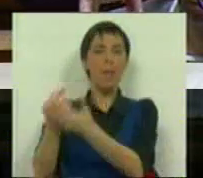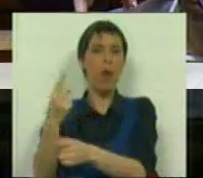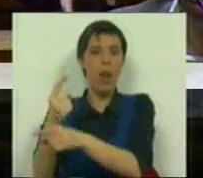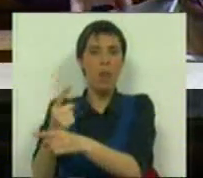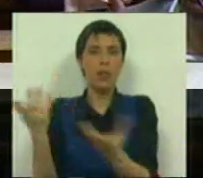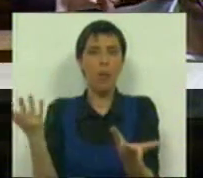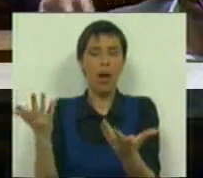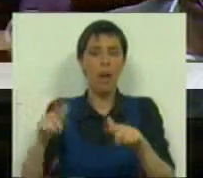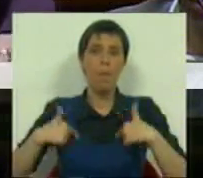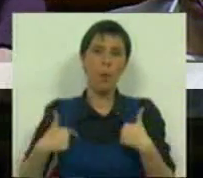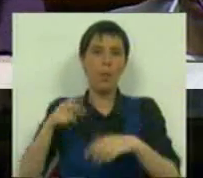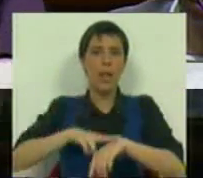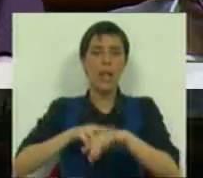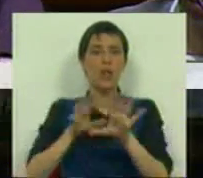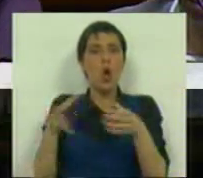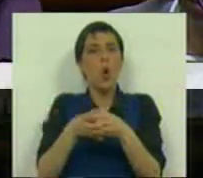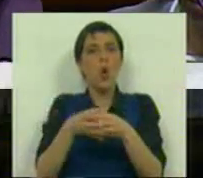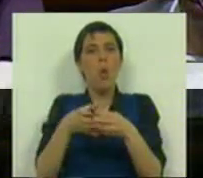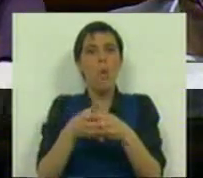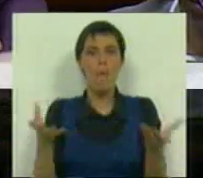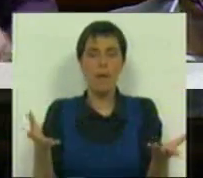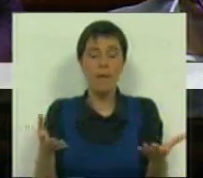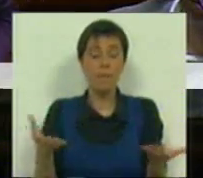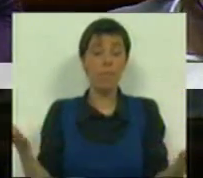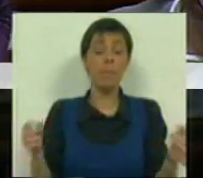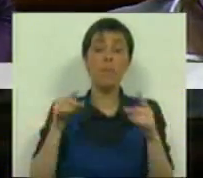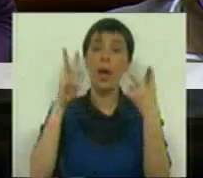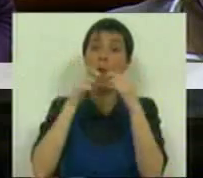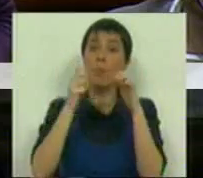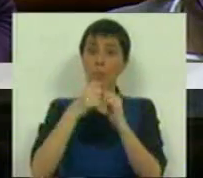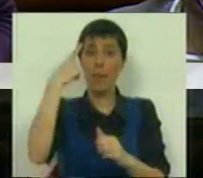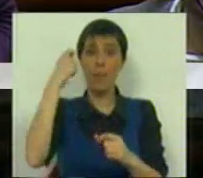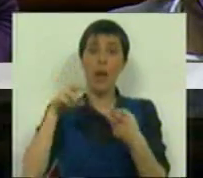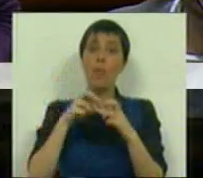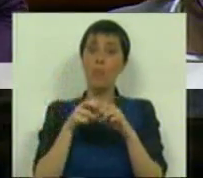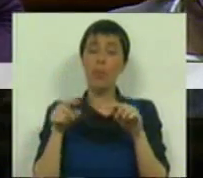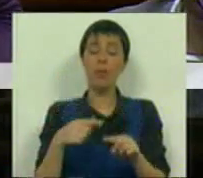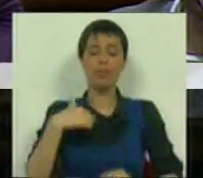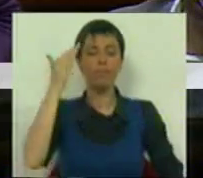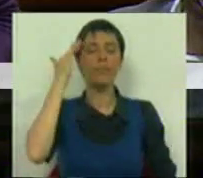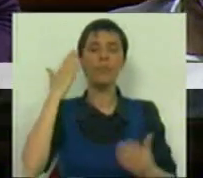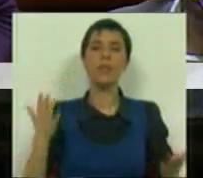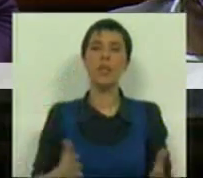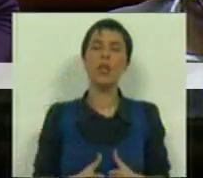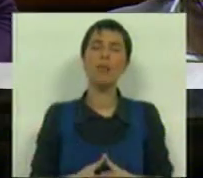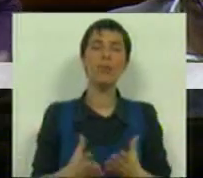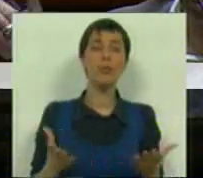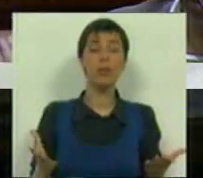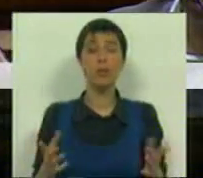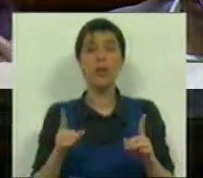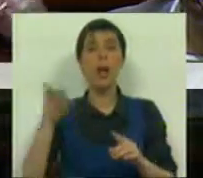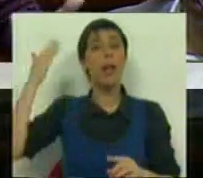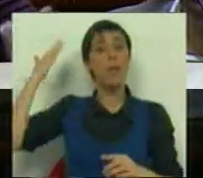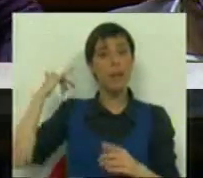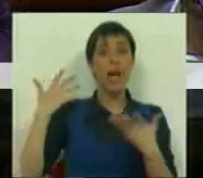apoiados pelas direções dos clubes. E este é um problema que nós achamos que nem